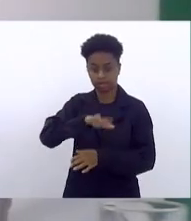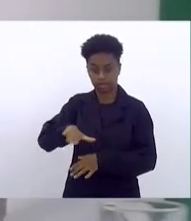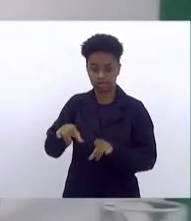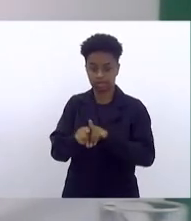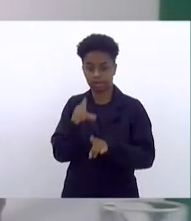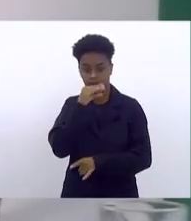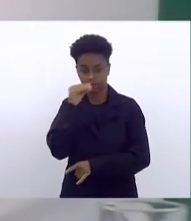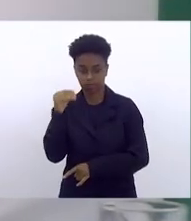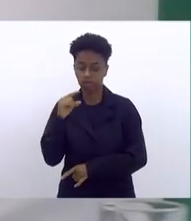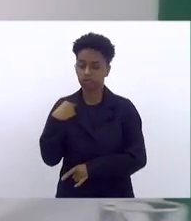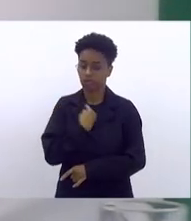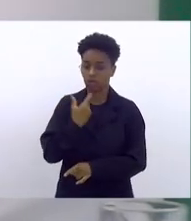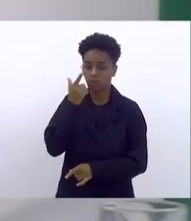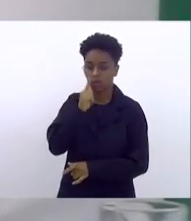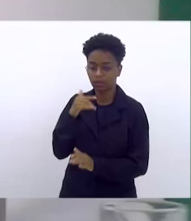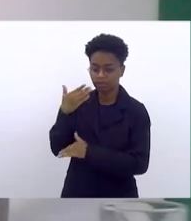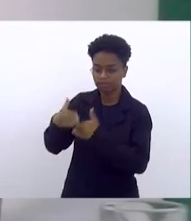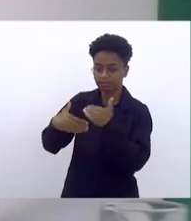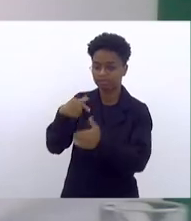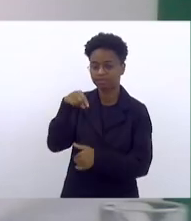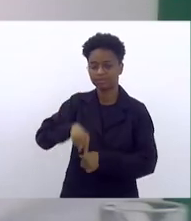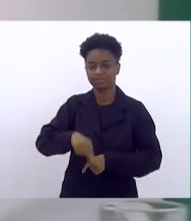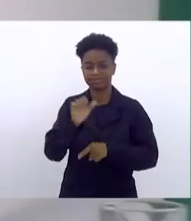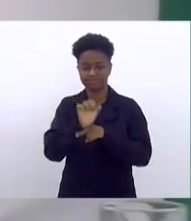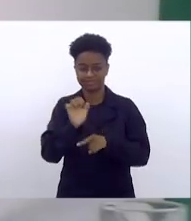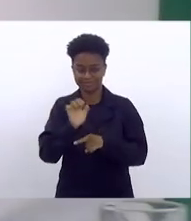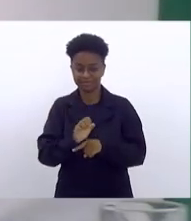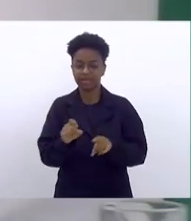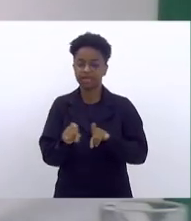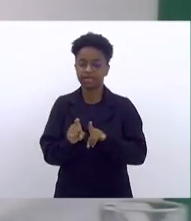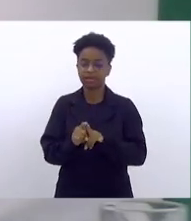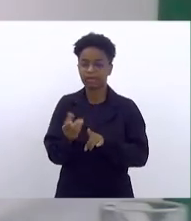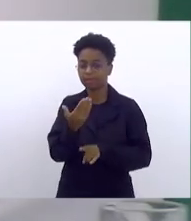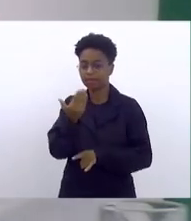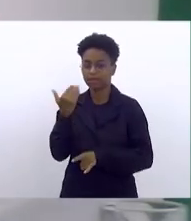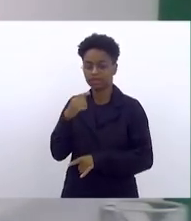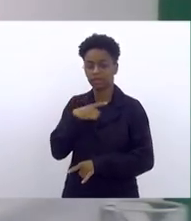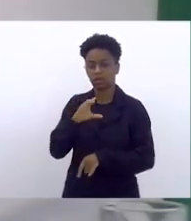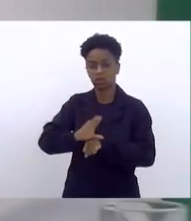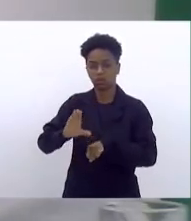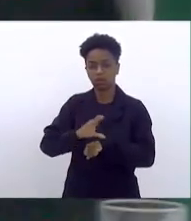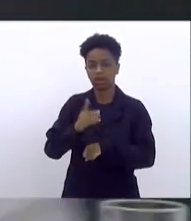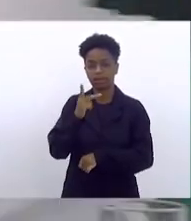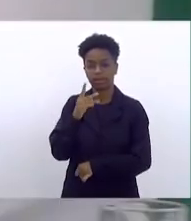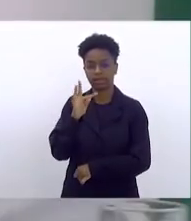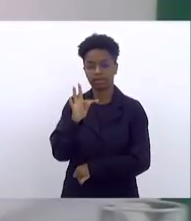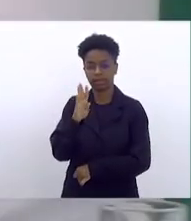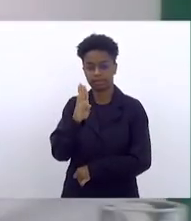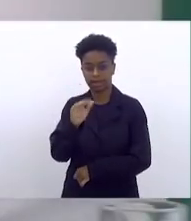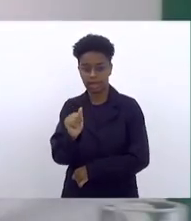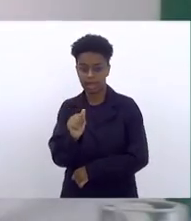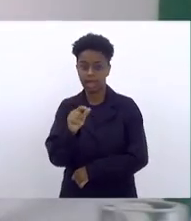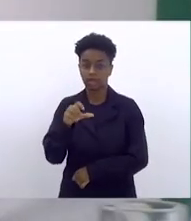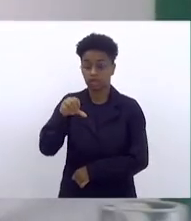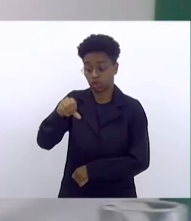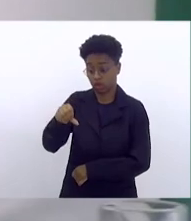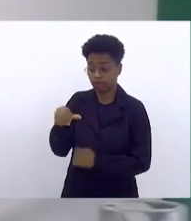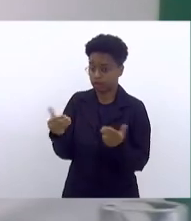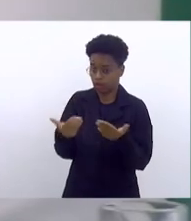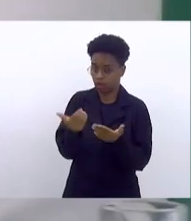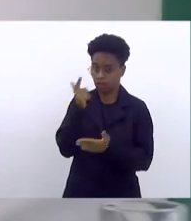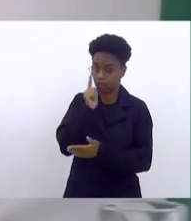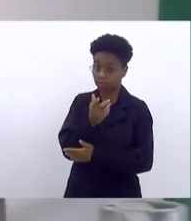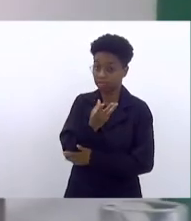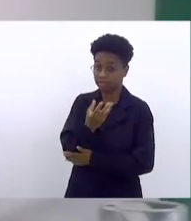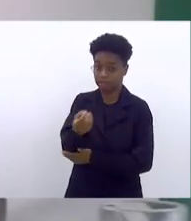avançar muito o nosso estado na época lá era um curso o PTPA era um nove hoje somos 30 nós instalamos no